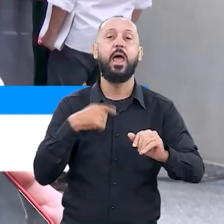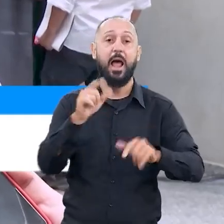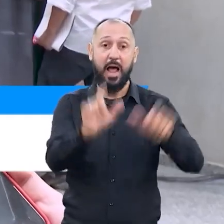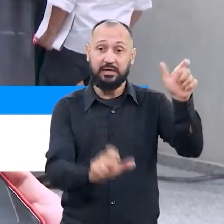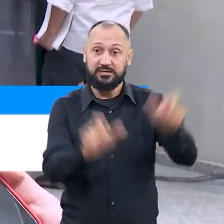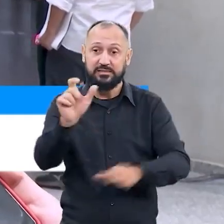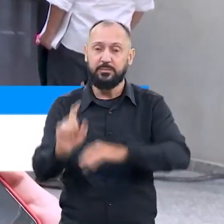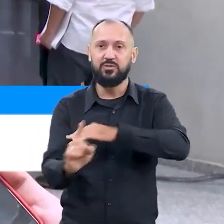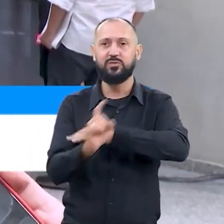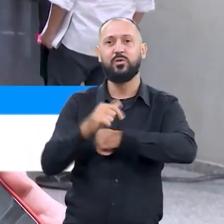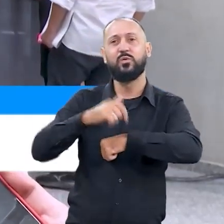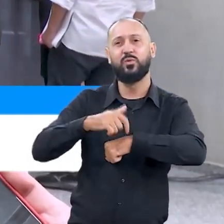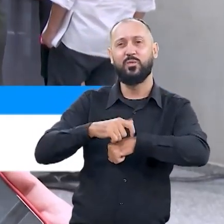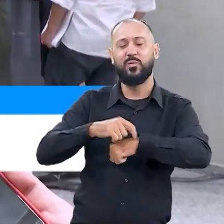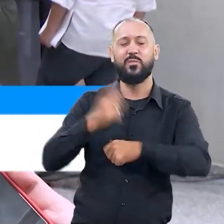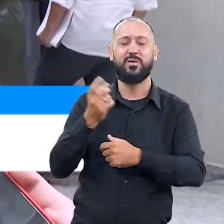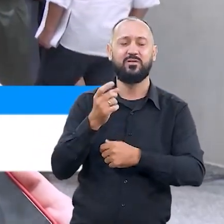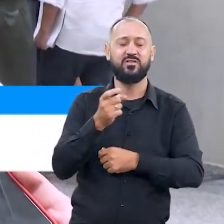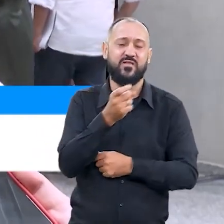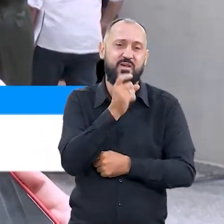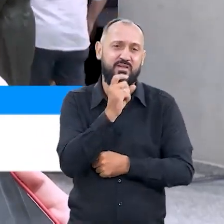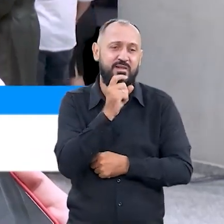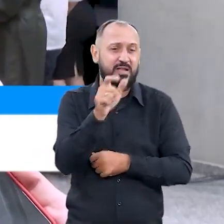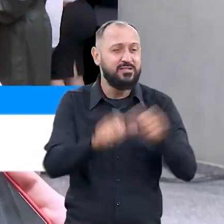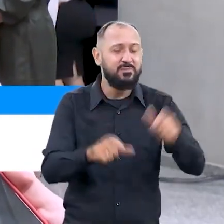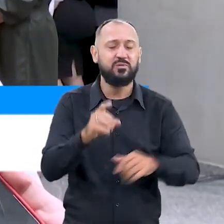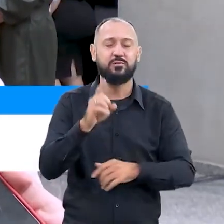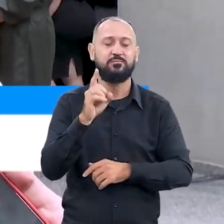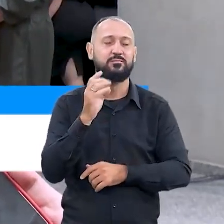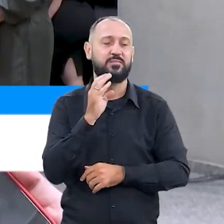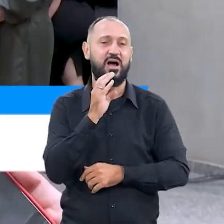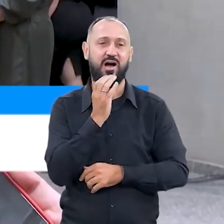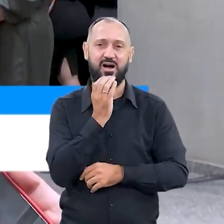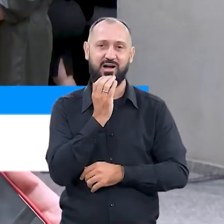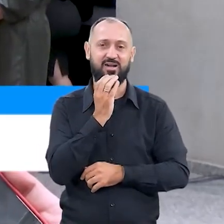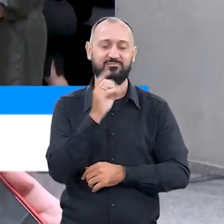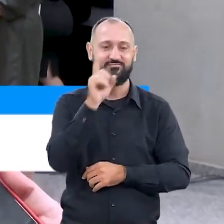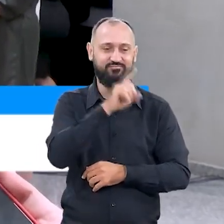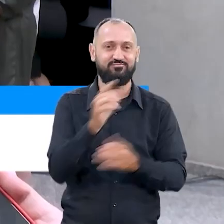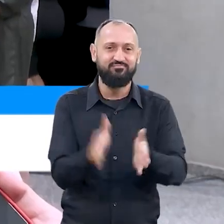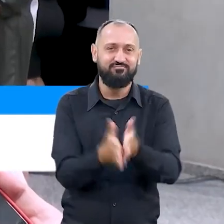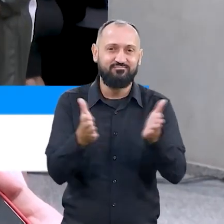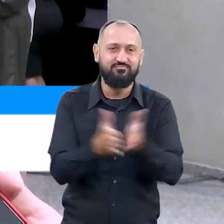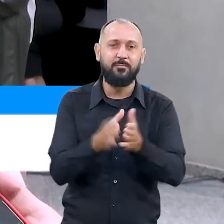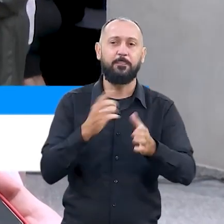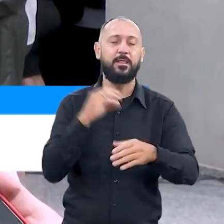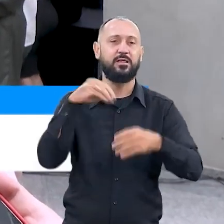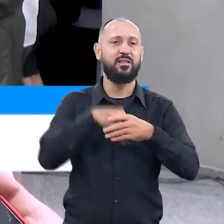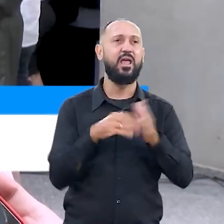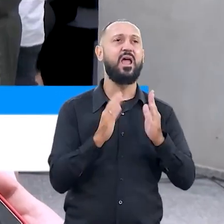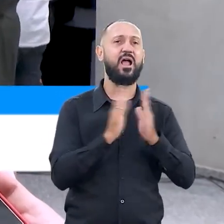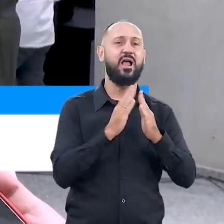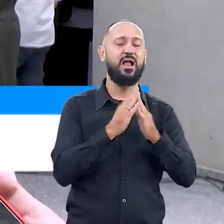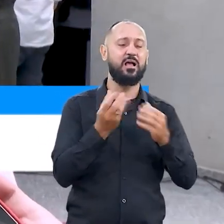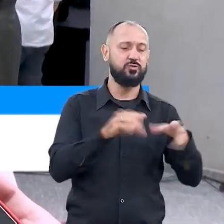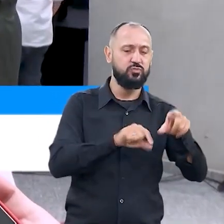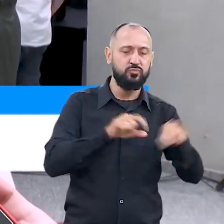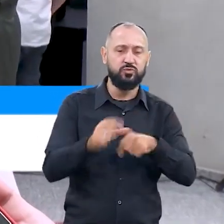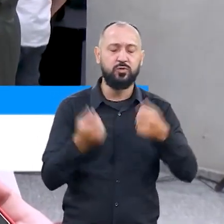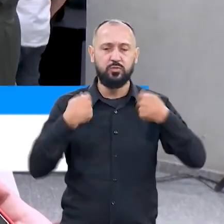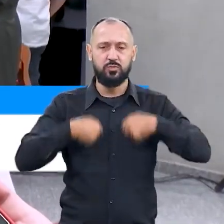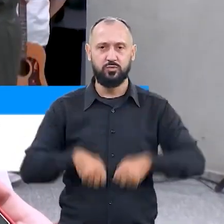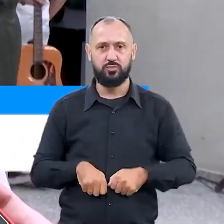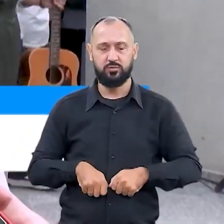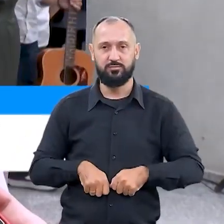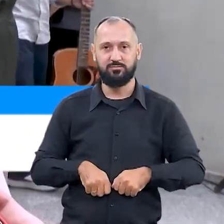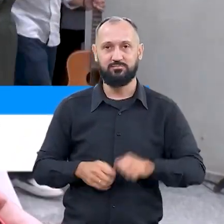dessa campanha é realmente atender as pessoas no frio e vulnerabilidade, porque a gente, eu falo assim, que a gente quando tem um agasalho em casa, muda o tempo um pouquinho,